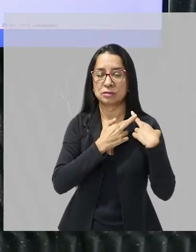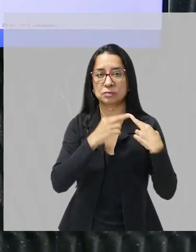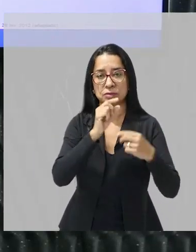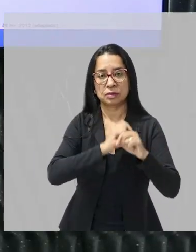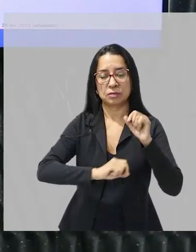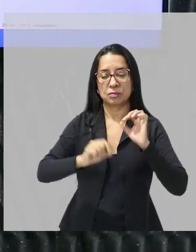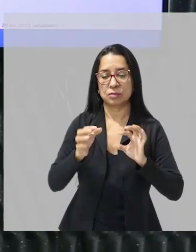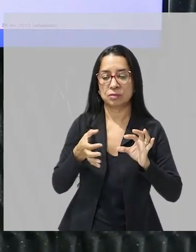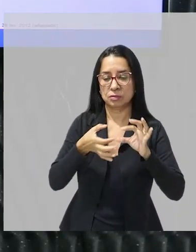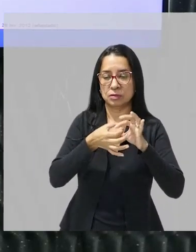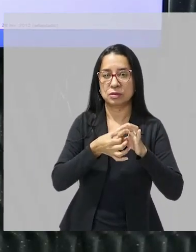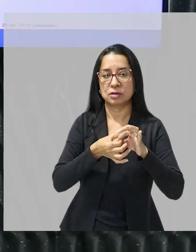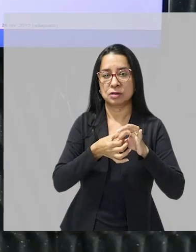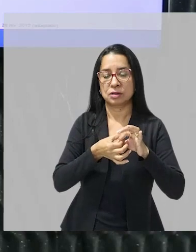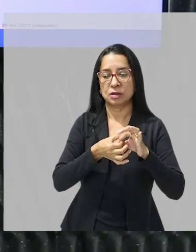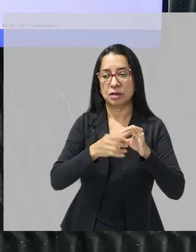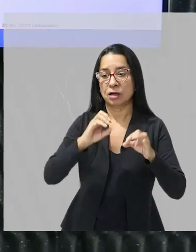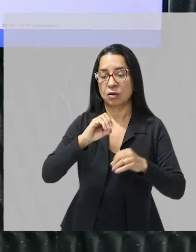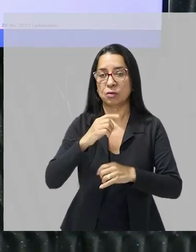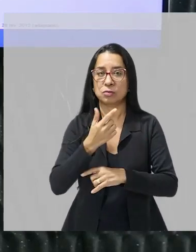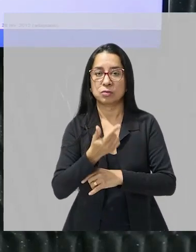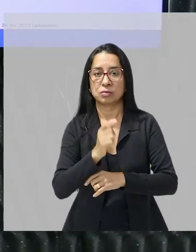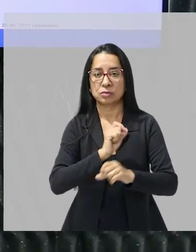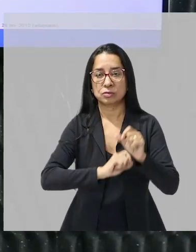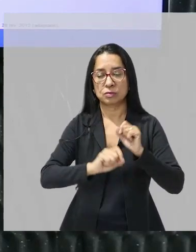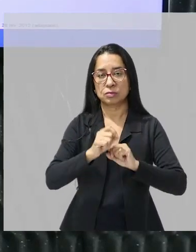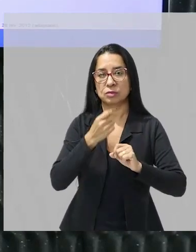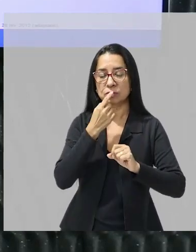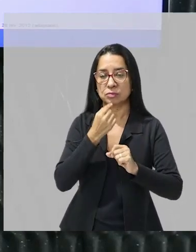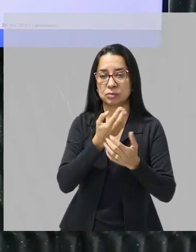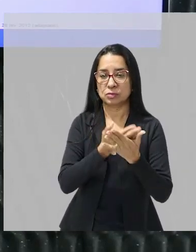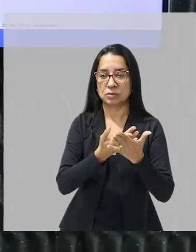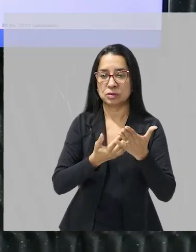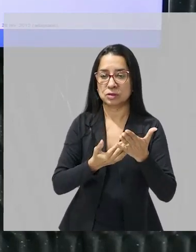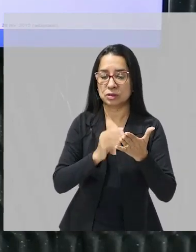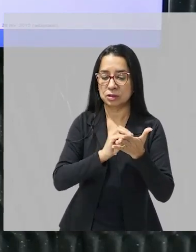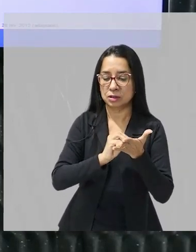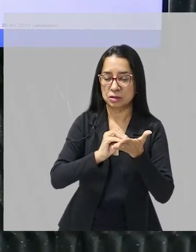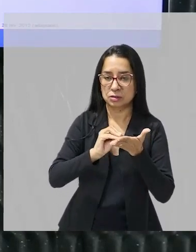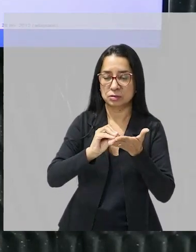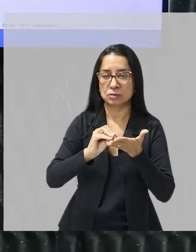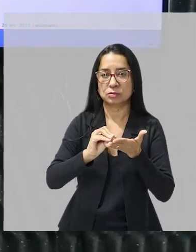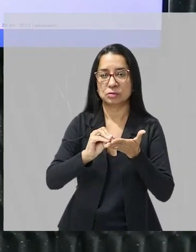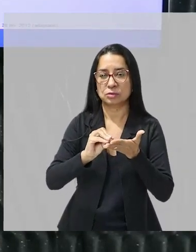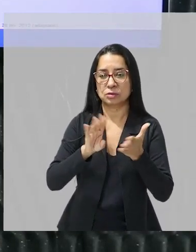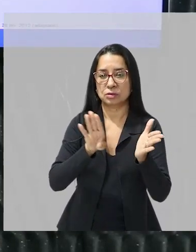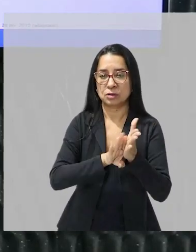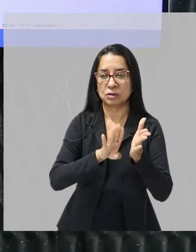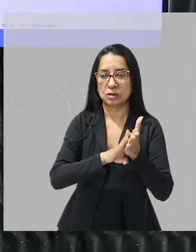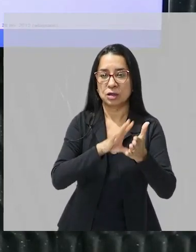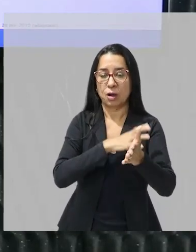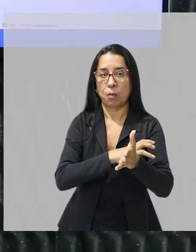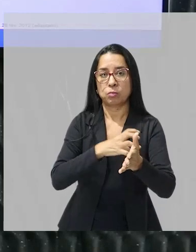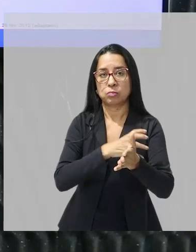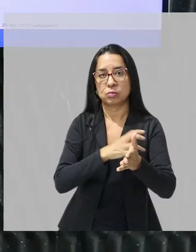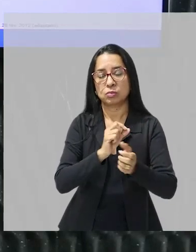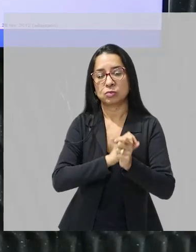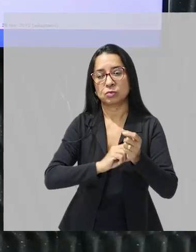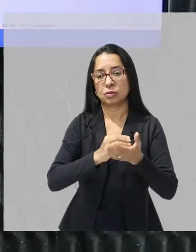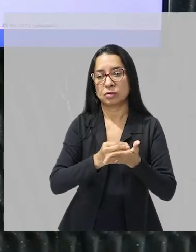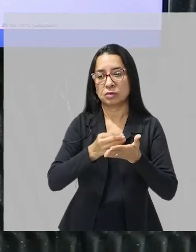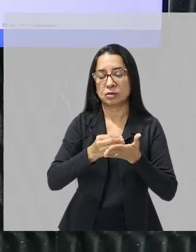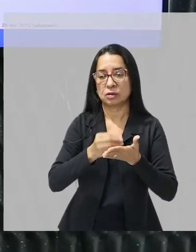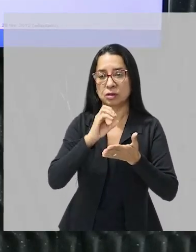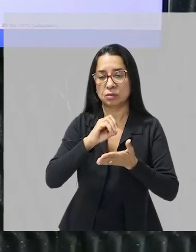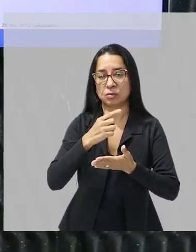se ligar ao oxigênio quando o sangue está transportando oxigênio, que chega até o músculo. Então, ele entrega esse